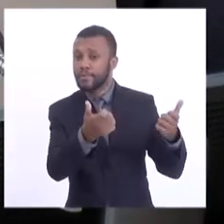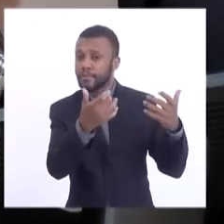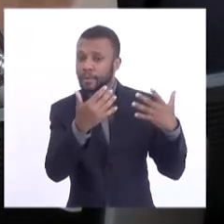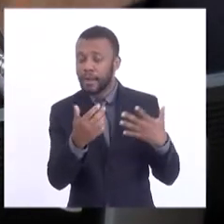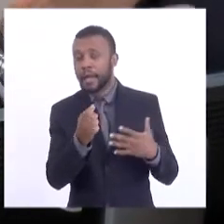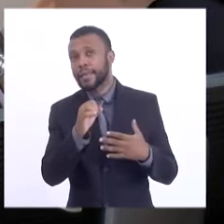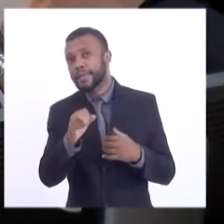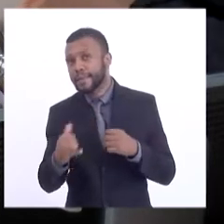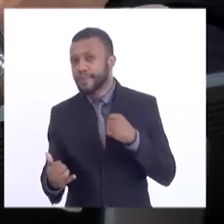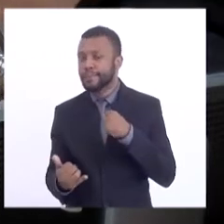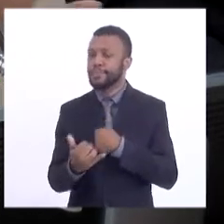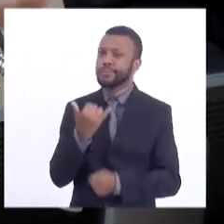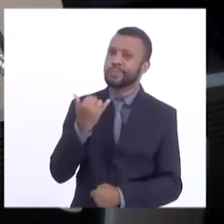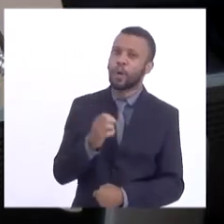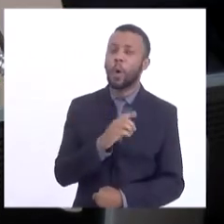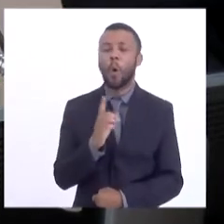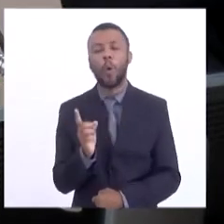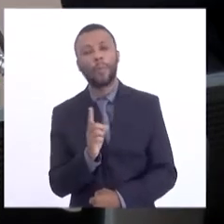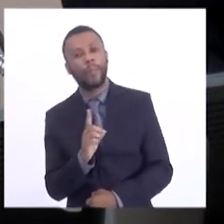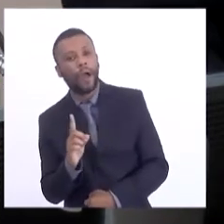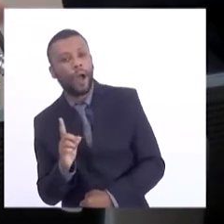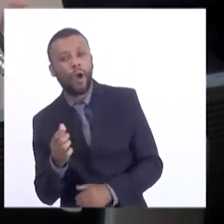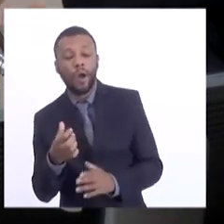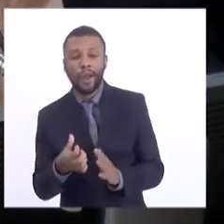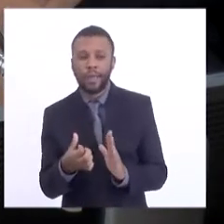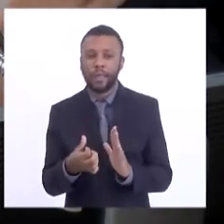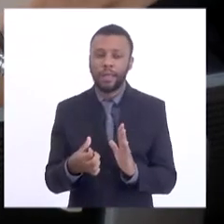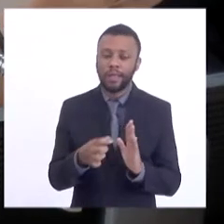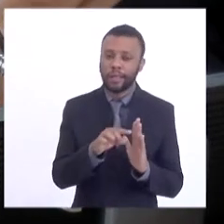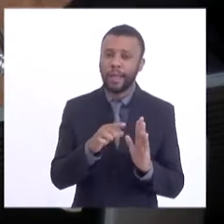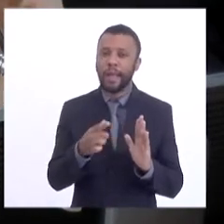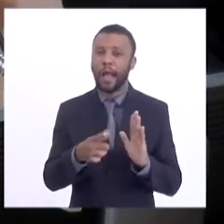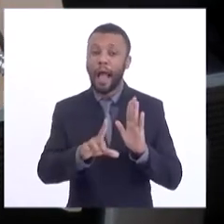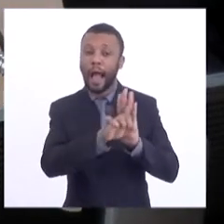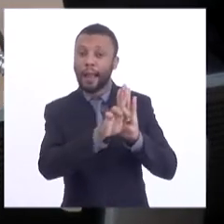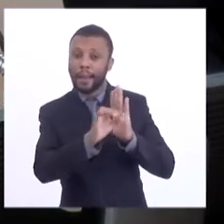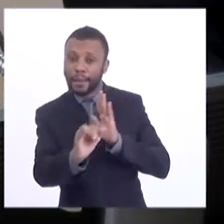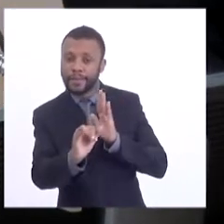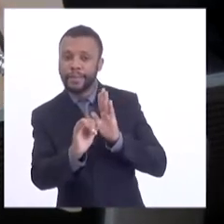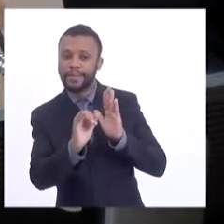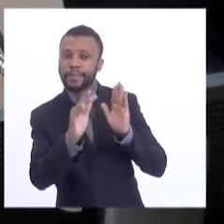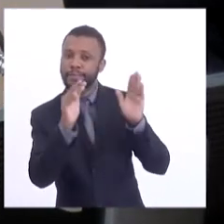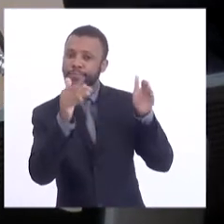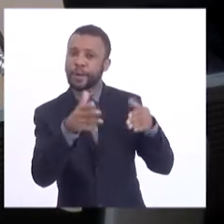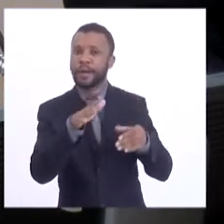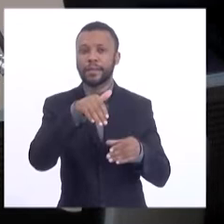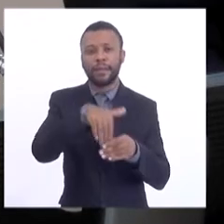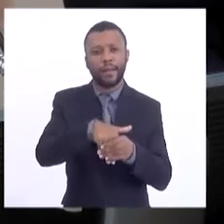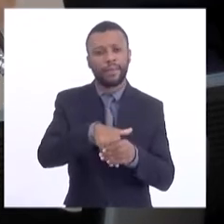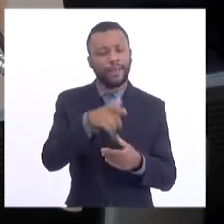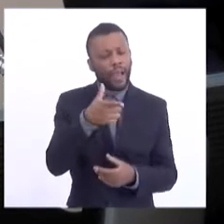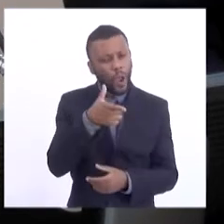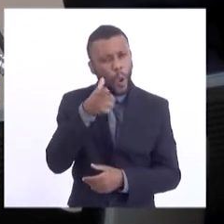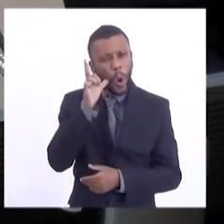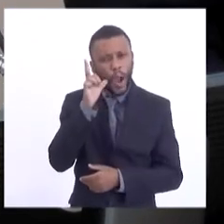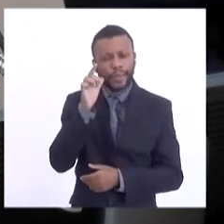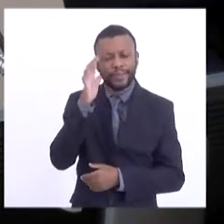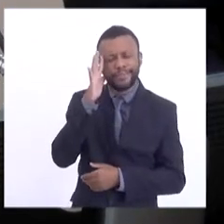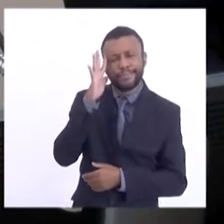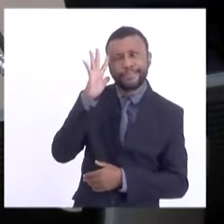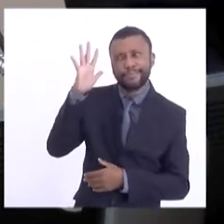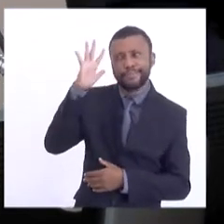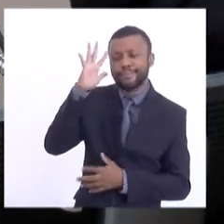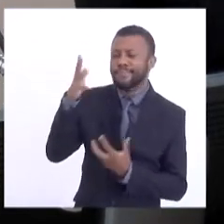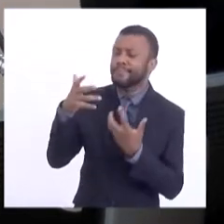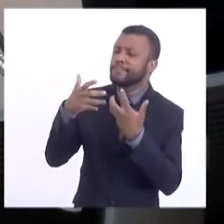Fringe ou não a legislação eleitoral E ontem mesmo eu dizia